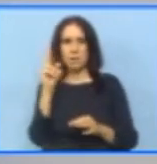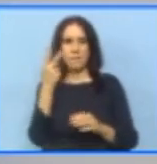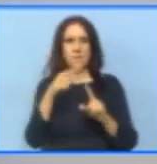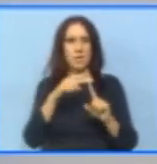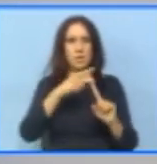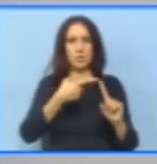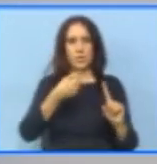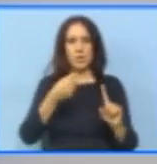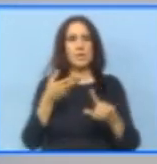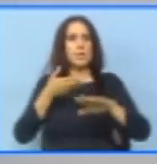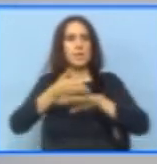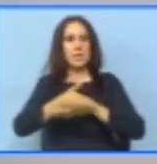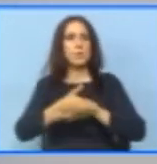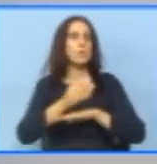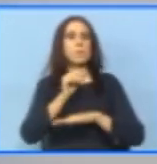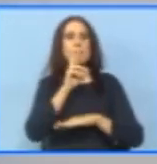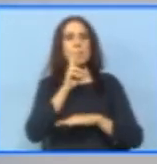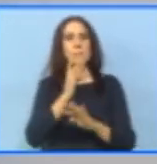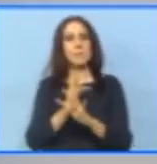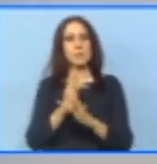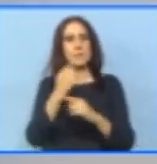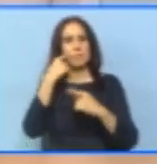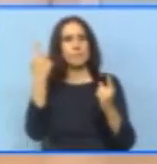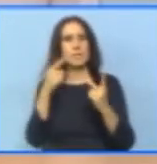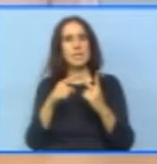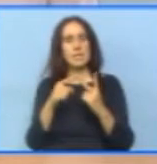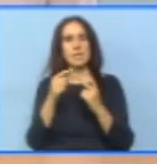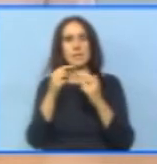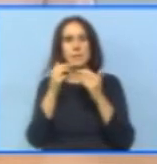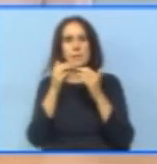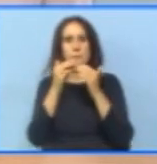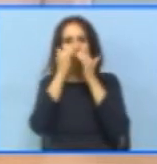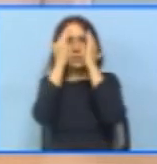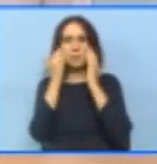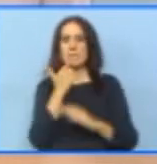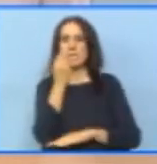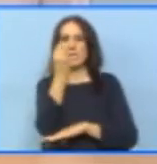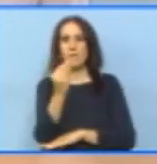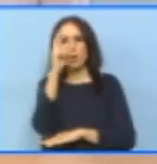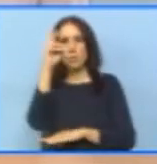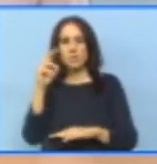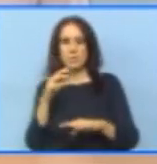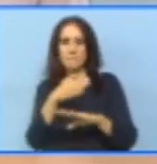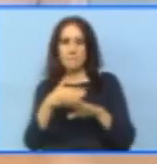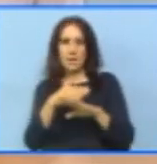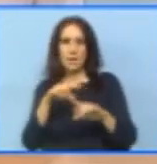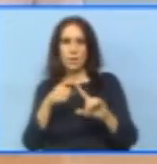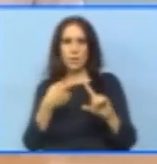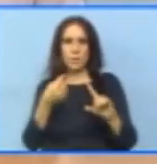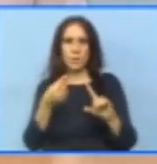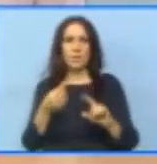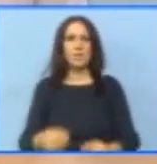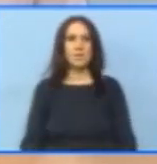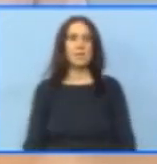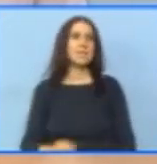direto das celebrações de Fátima e a presença da imagem peregrina na Rússia, meados da década de 90. Exatamente, pronto, foram